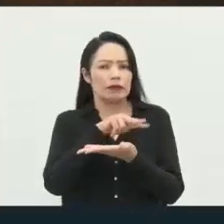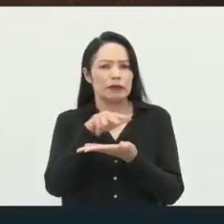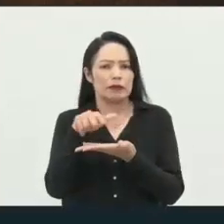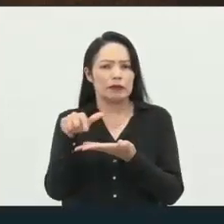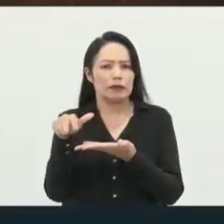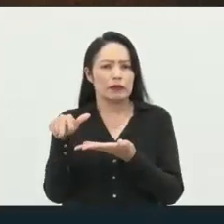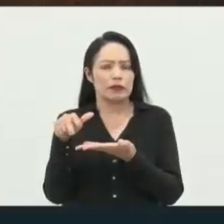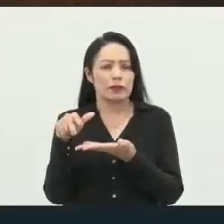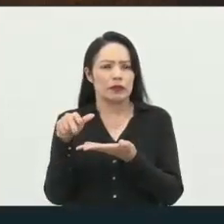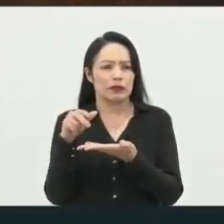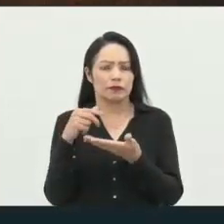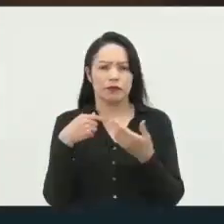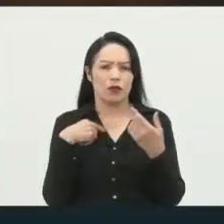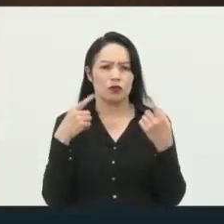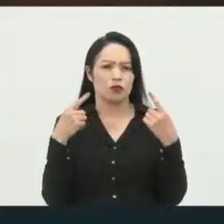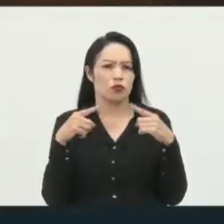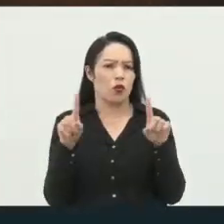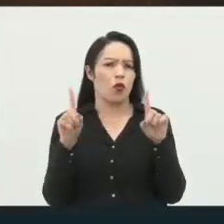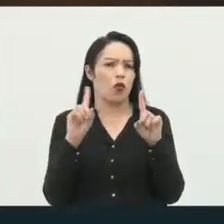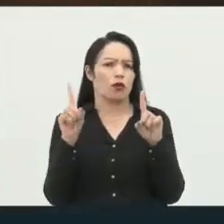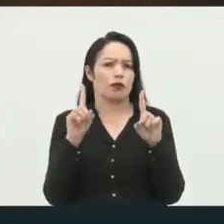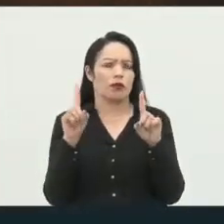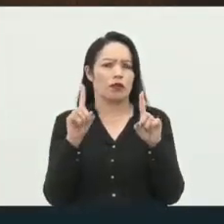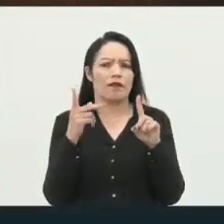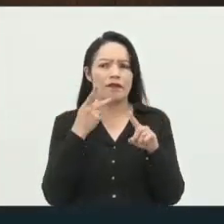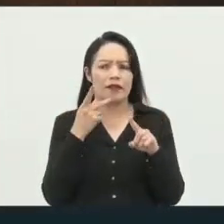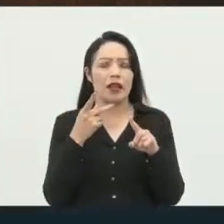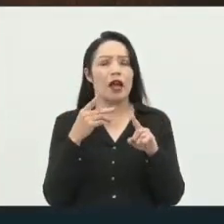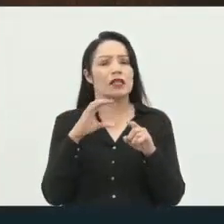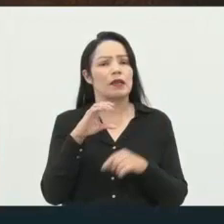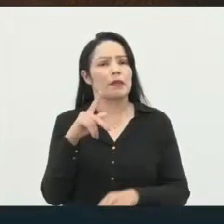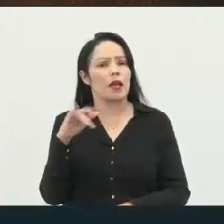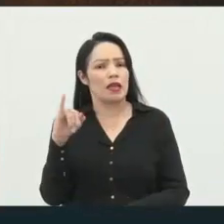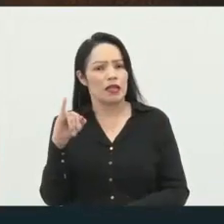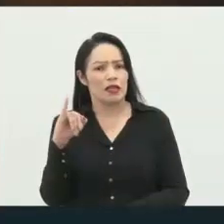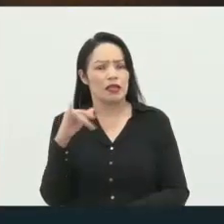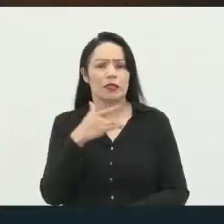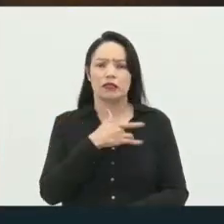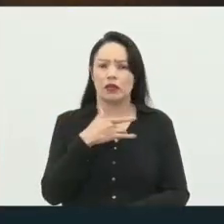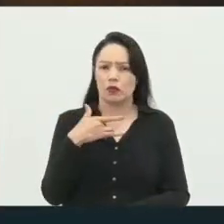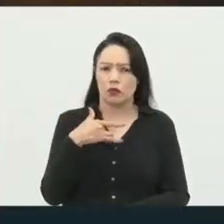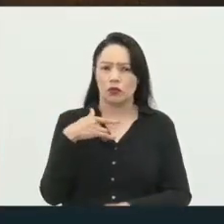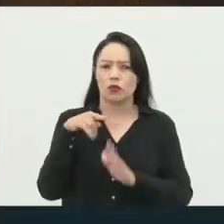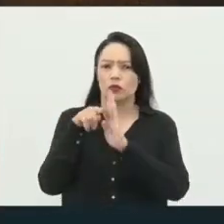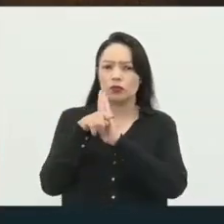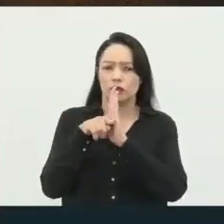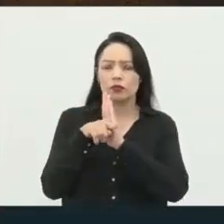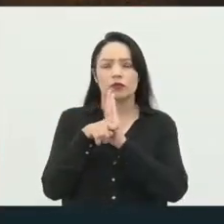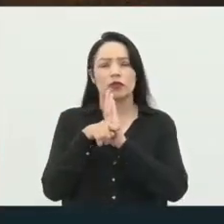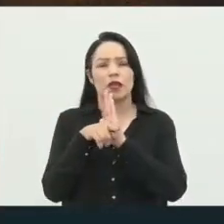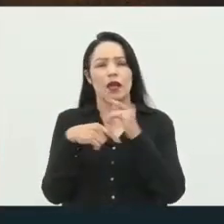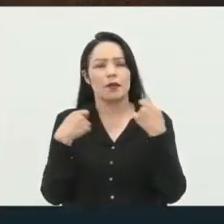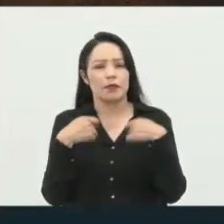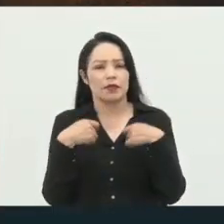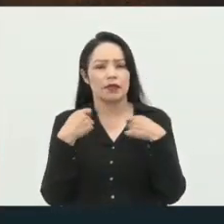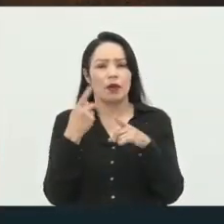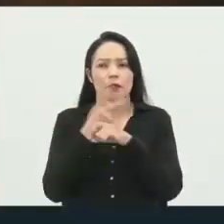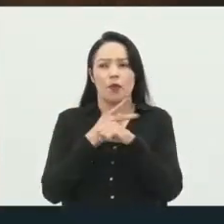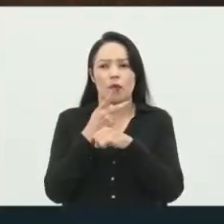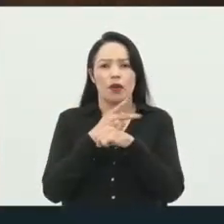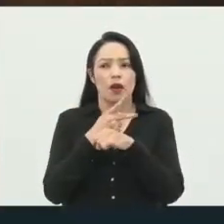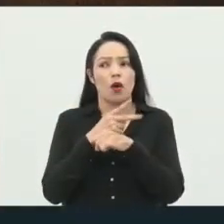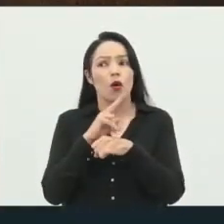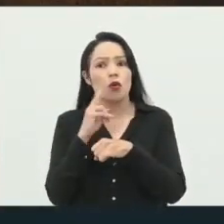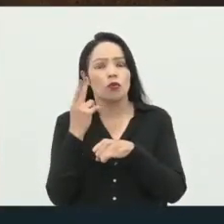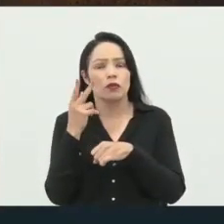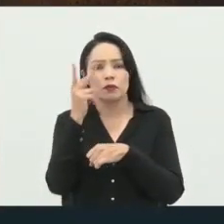sou contra não de falar por exemplo uma instaurar uma CPI na saúde que é para investigar ou a plural e contra o servidor